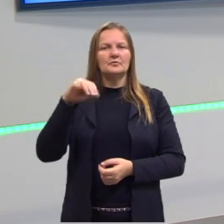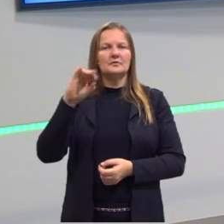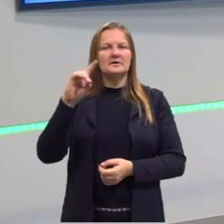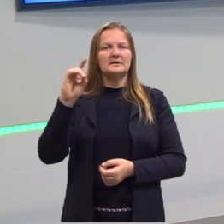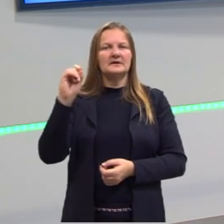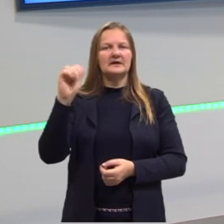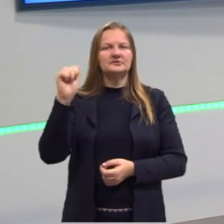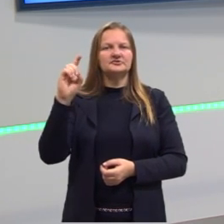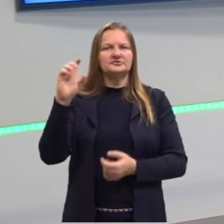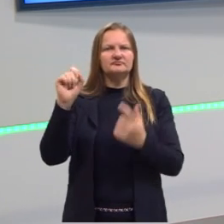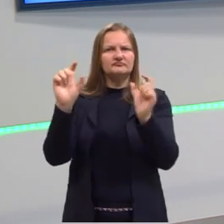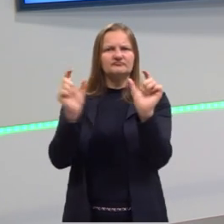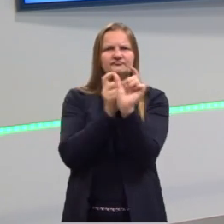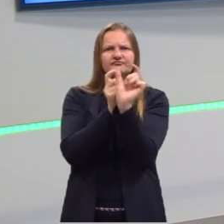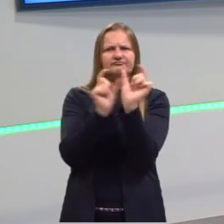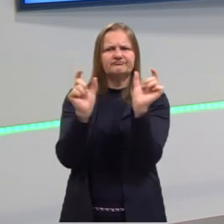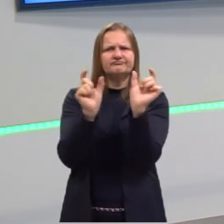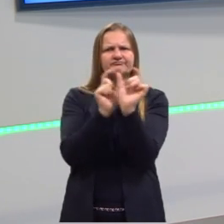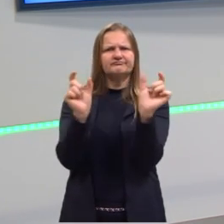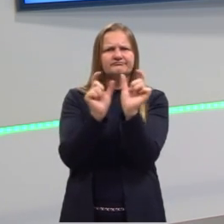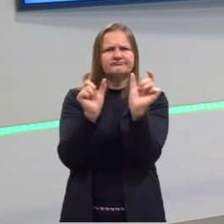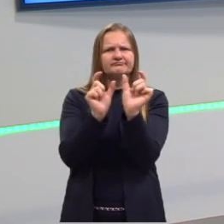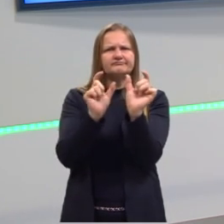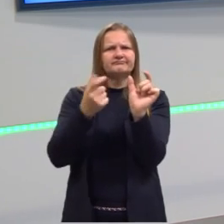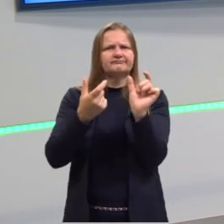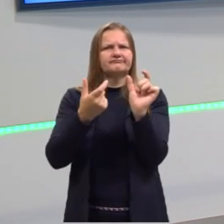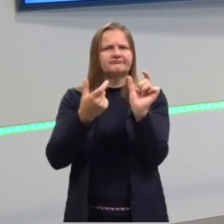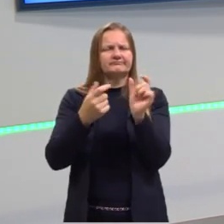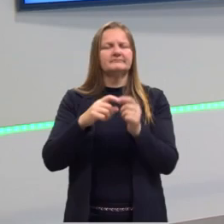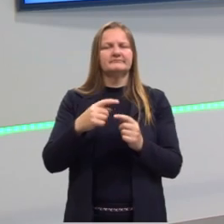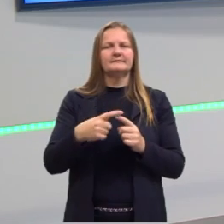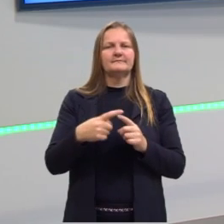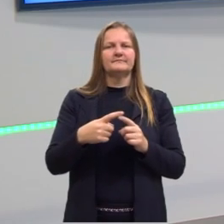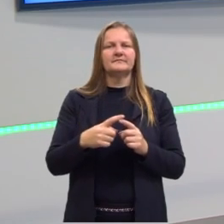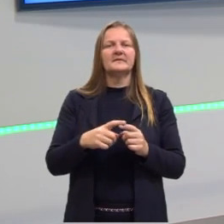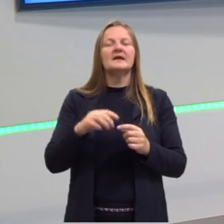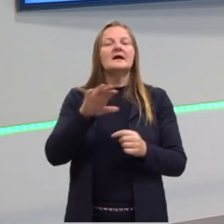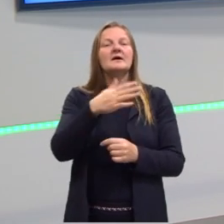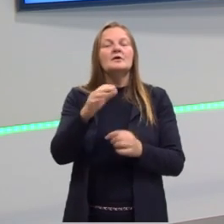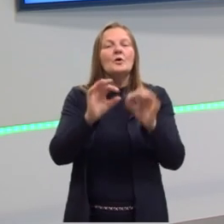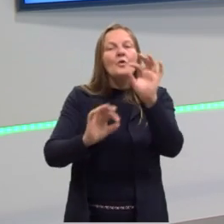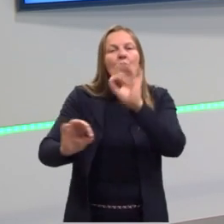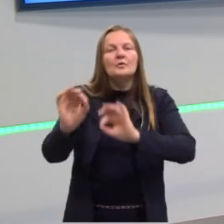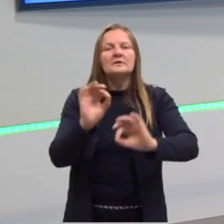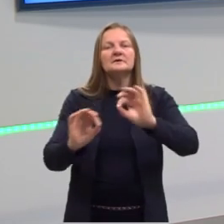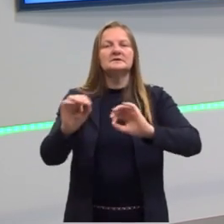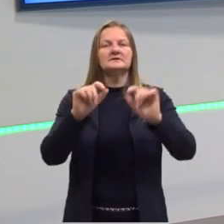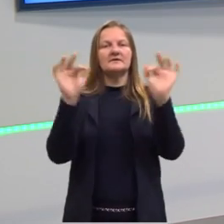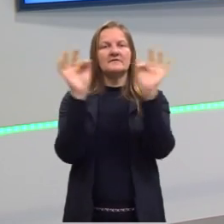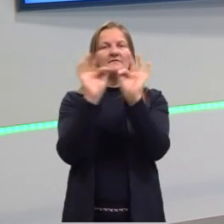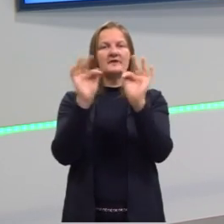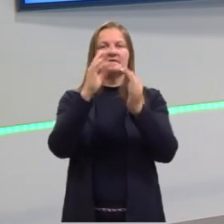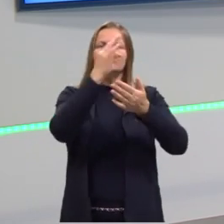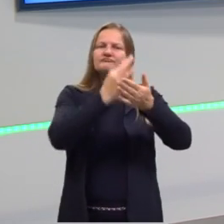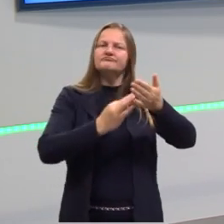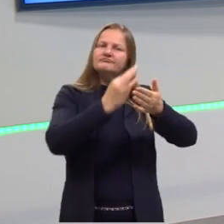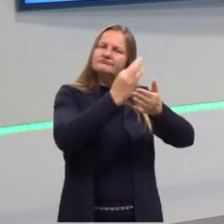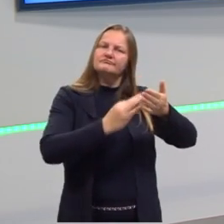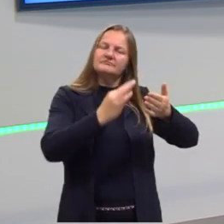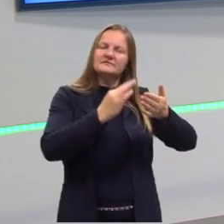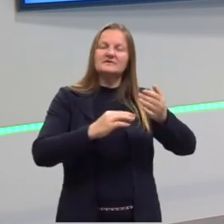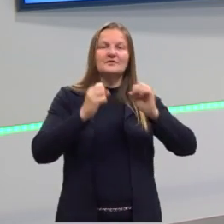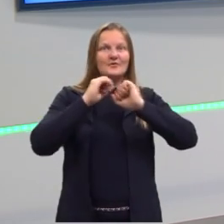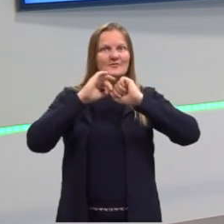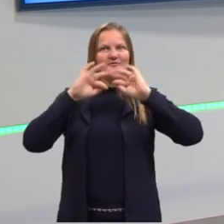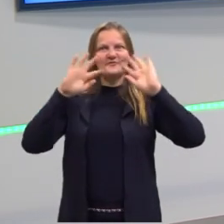assunto mas a coerência sintática ela vai existir quando a gente organiza as frases de modo a que ela